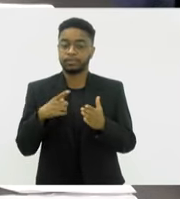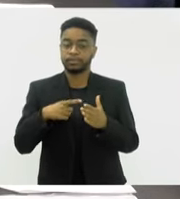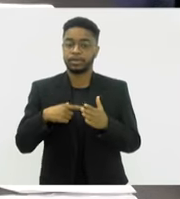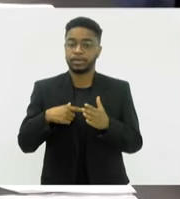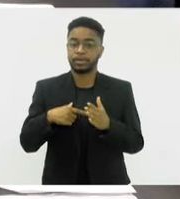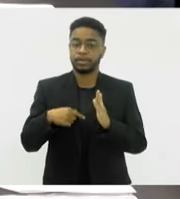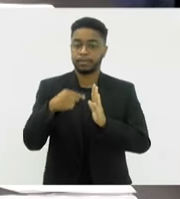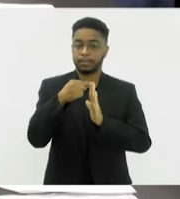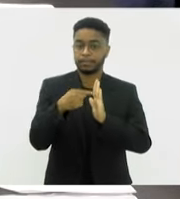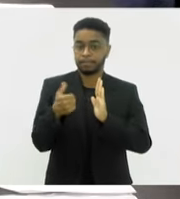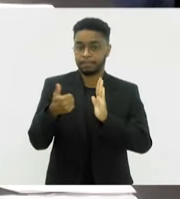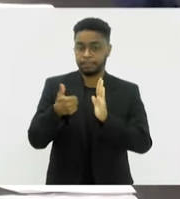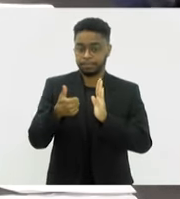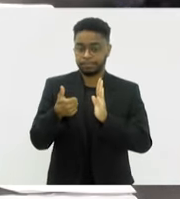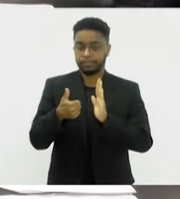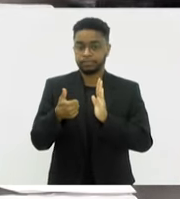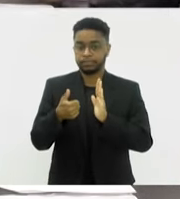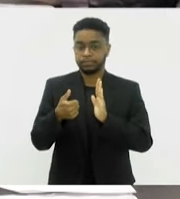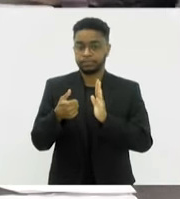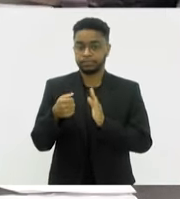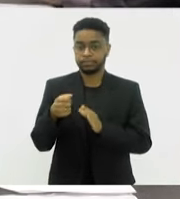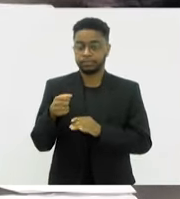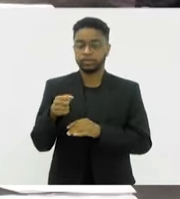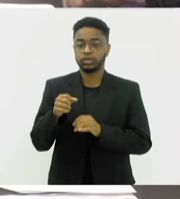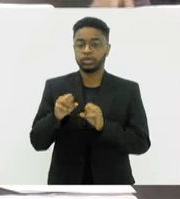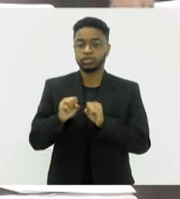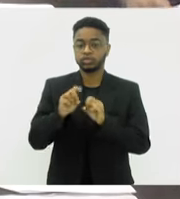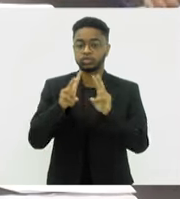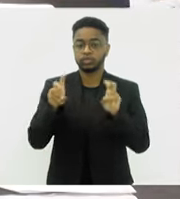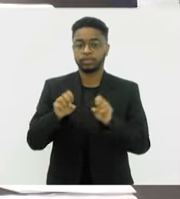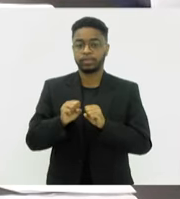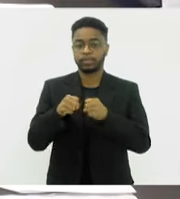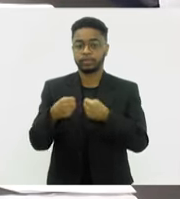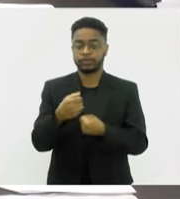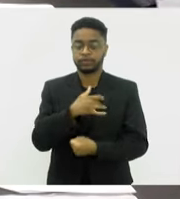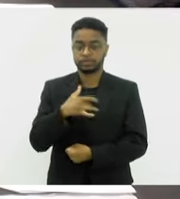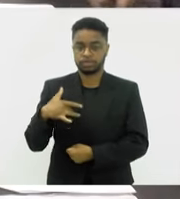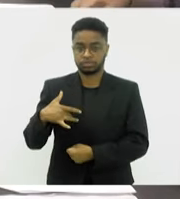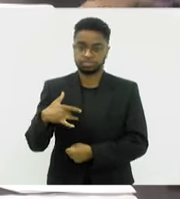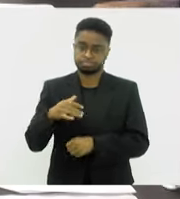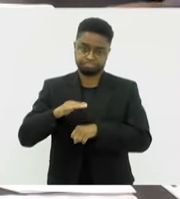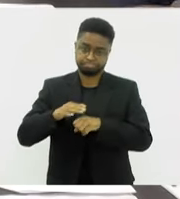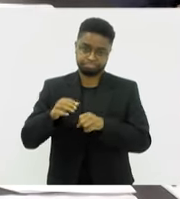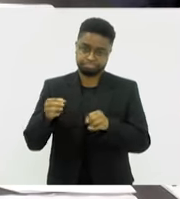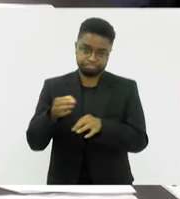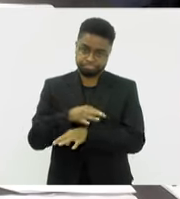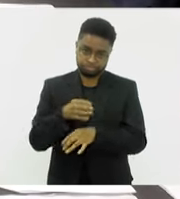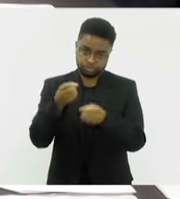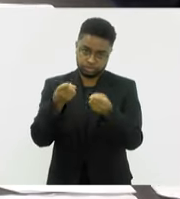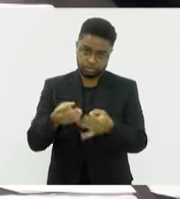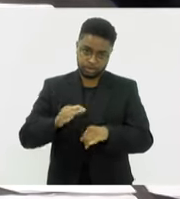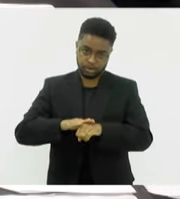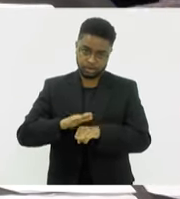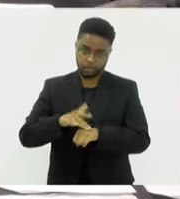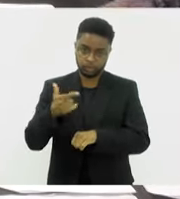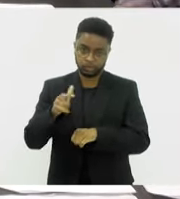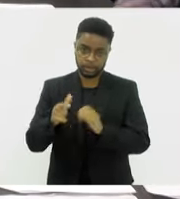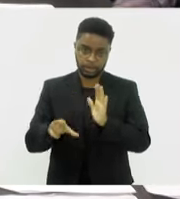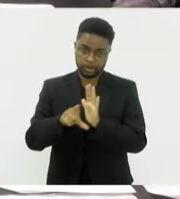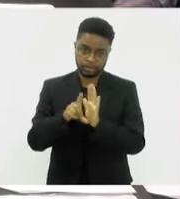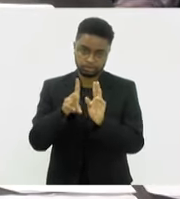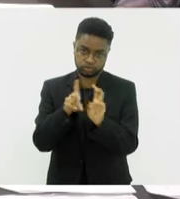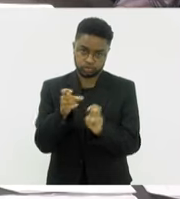que é o Previdência Social Assistência Defesa da Saúde, é autoexplicável, não tem muita legislar sobre esses